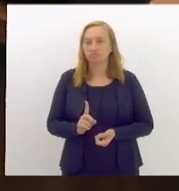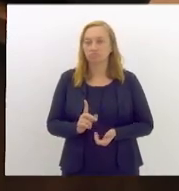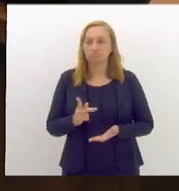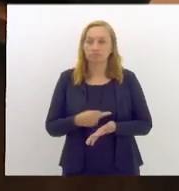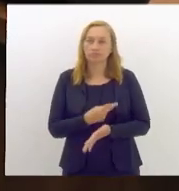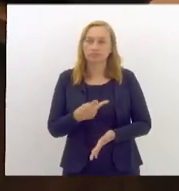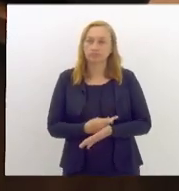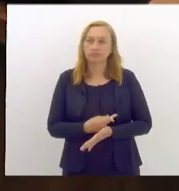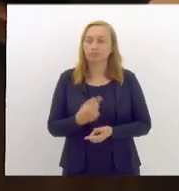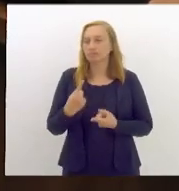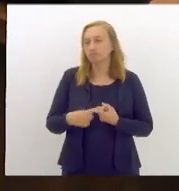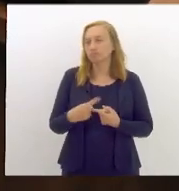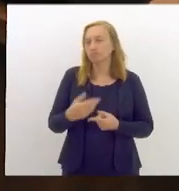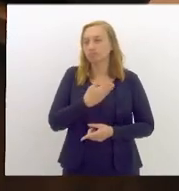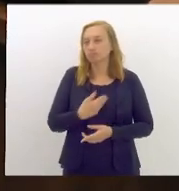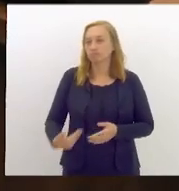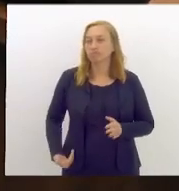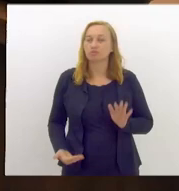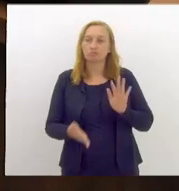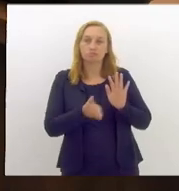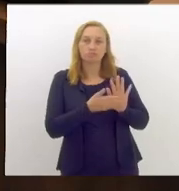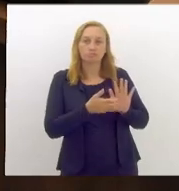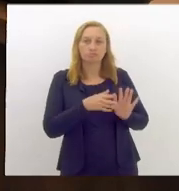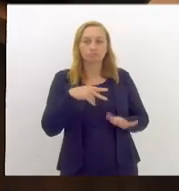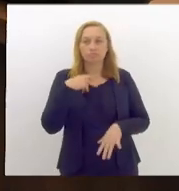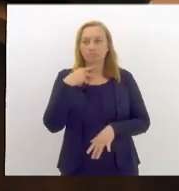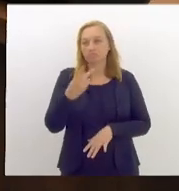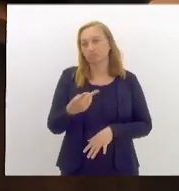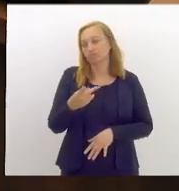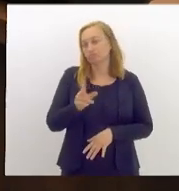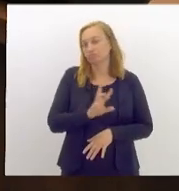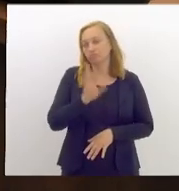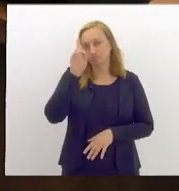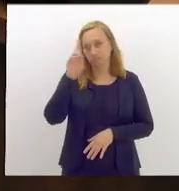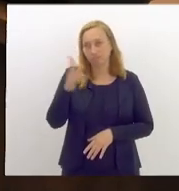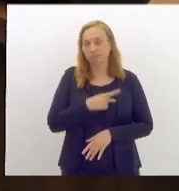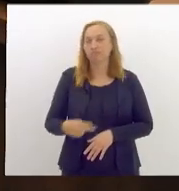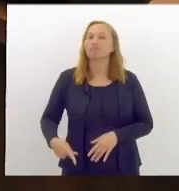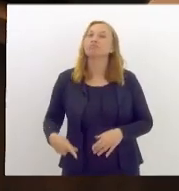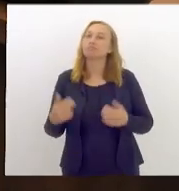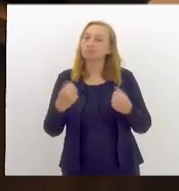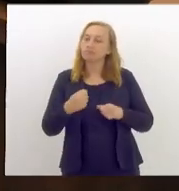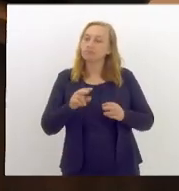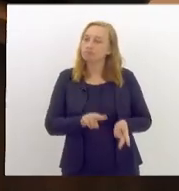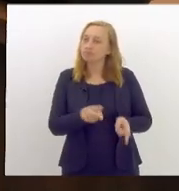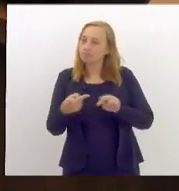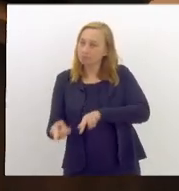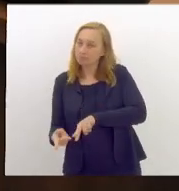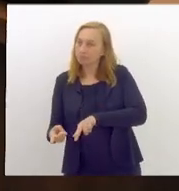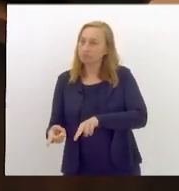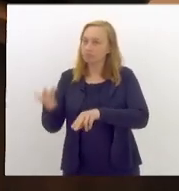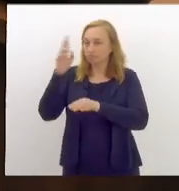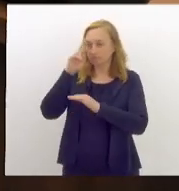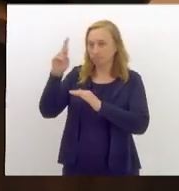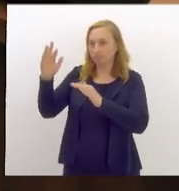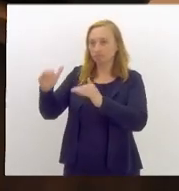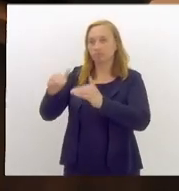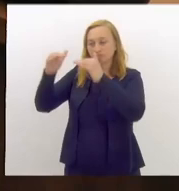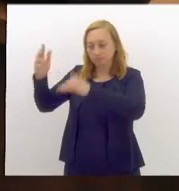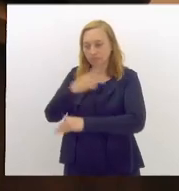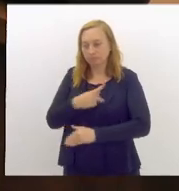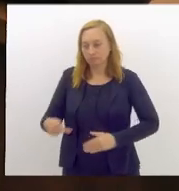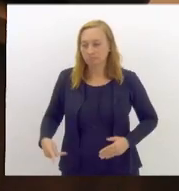porque o governador não faz proposta verbal seu presente Governador deveria ter encaminhado a vossa excelência